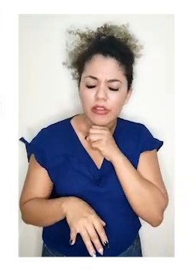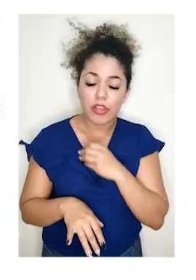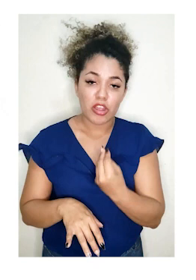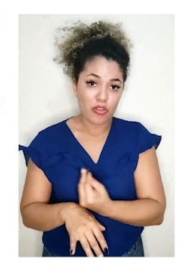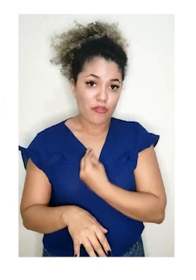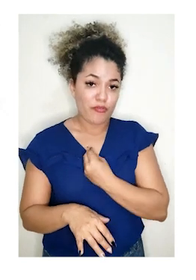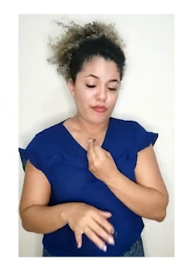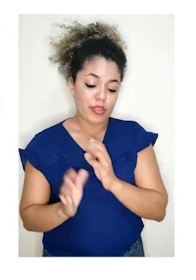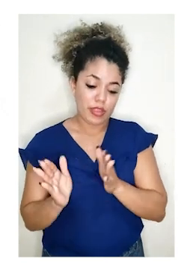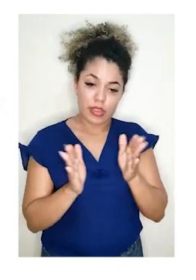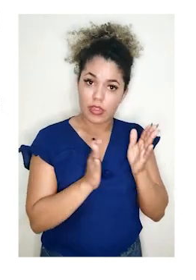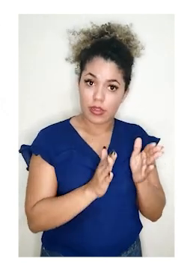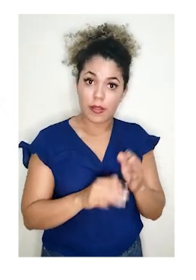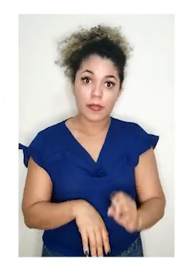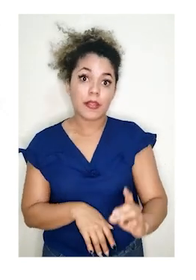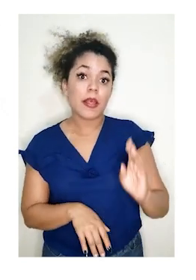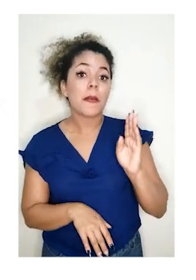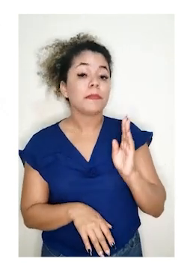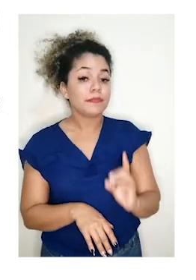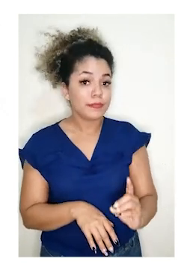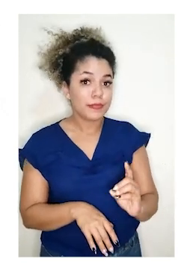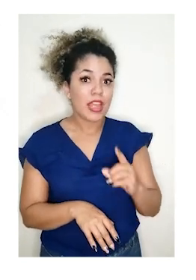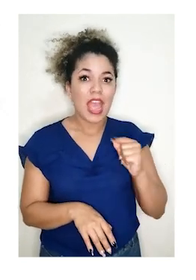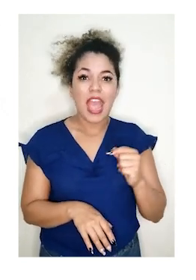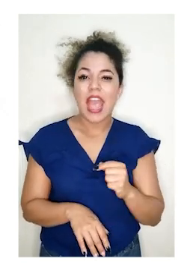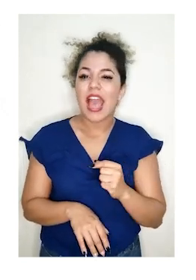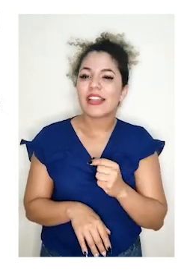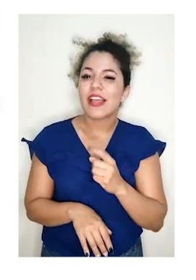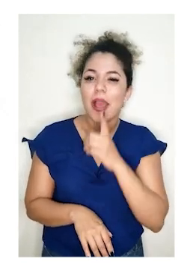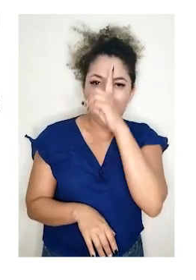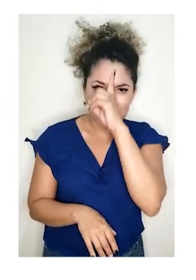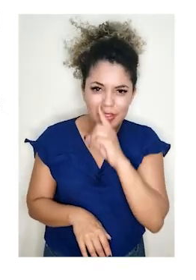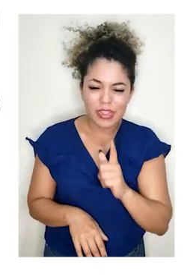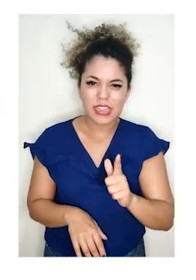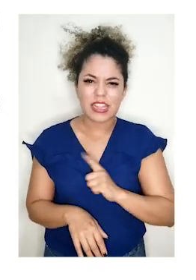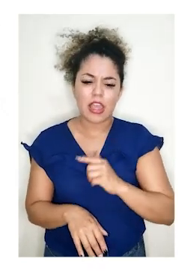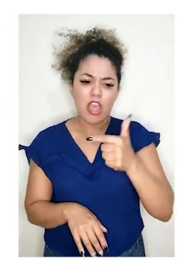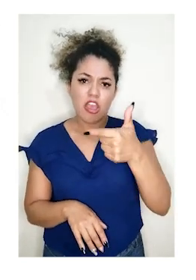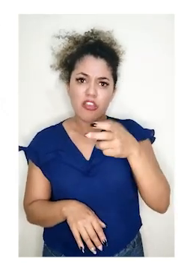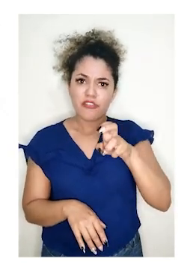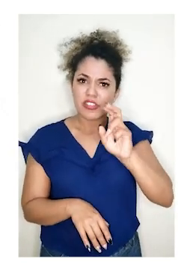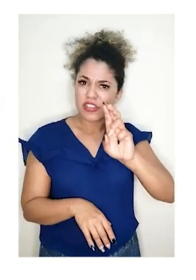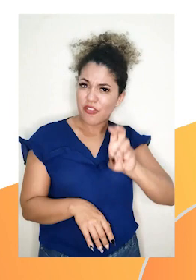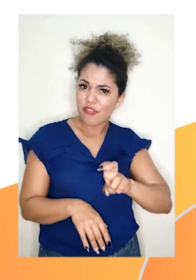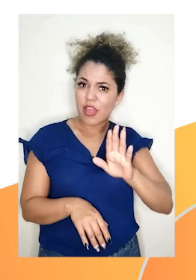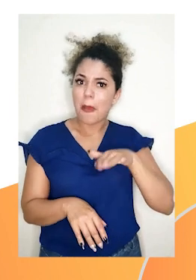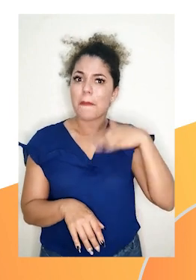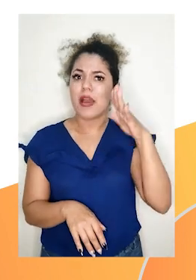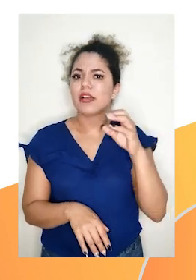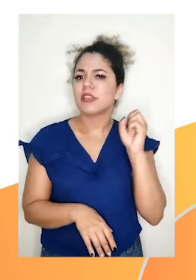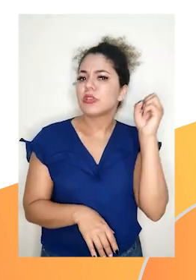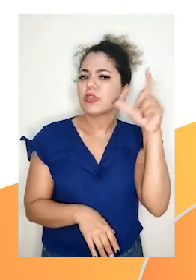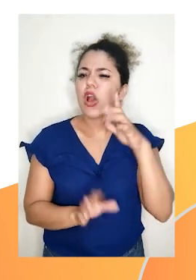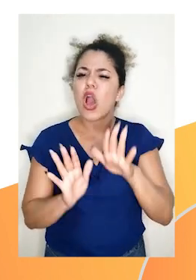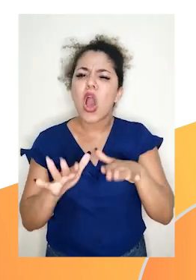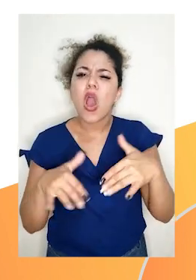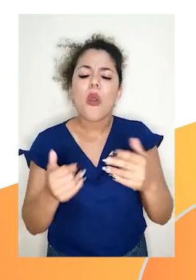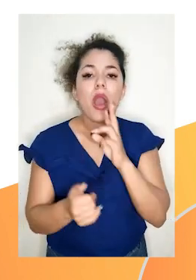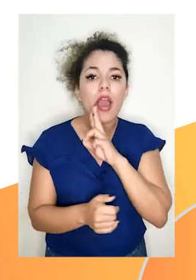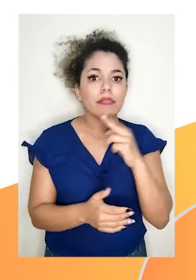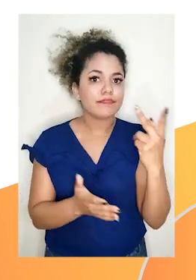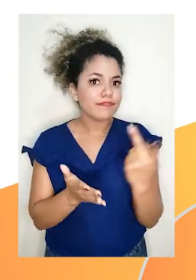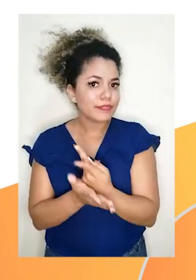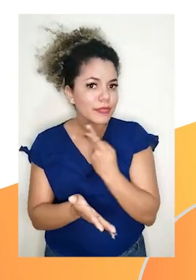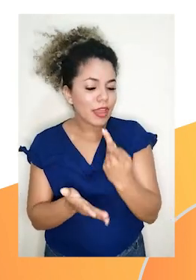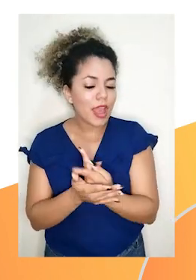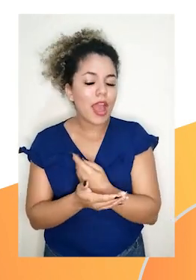vida? Letra D. Anãs amarelas, estas podem apresentar 25 vezes a massa do Sol? Qual é a nossa resposta incorreta em relação